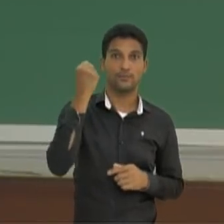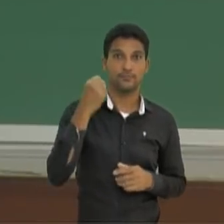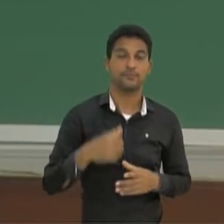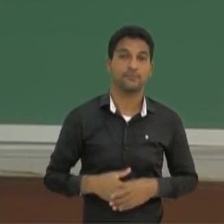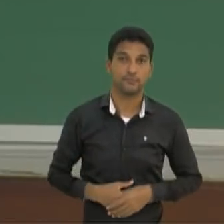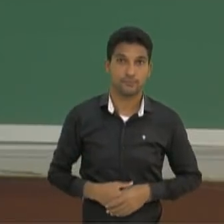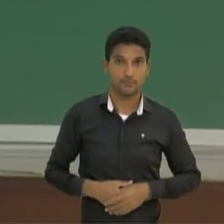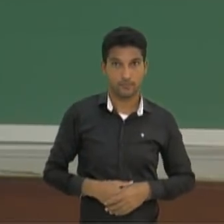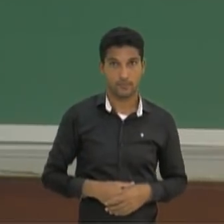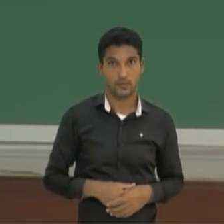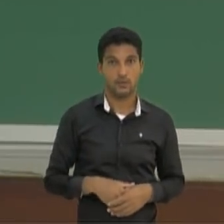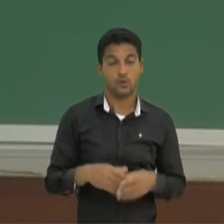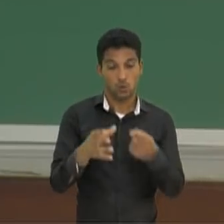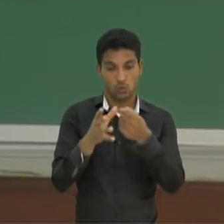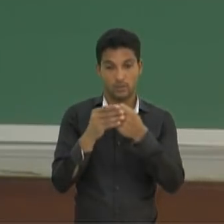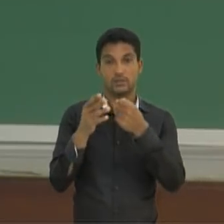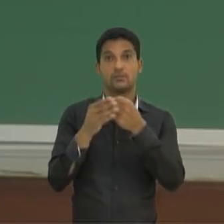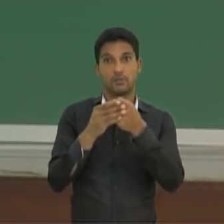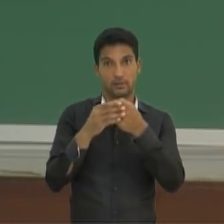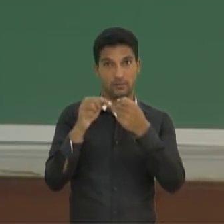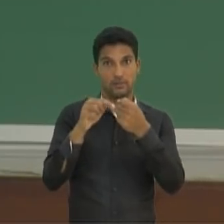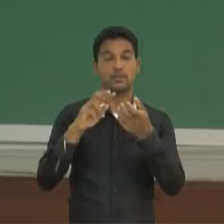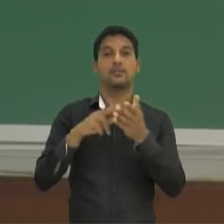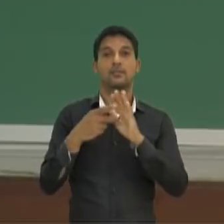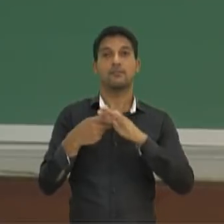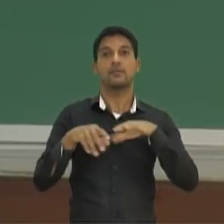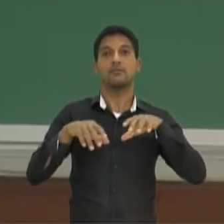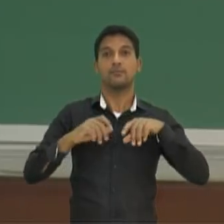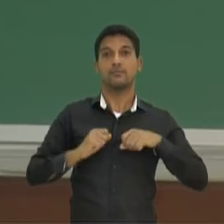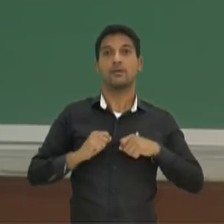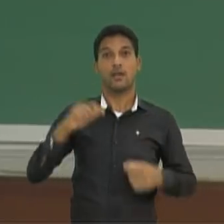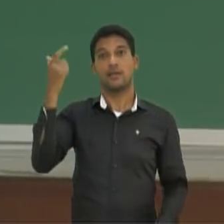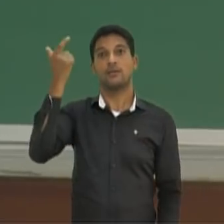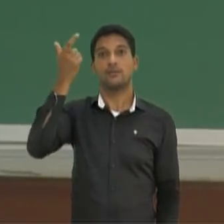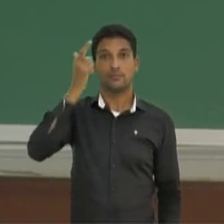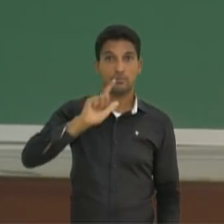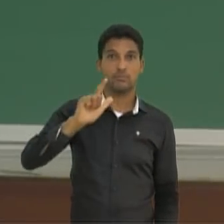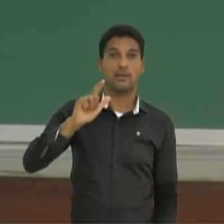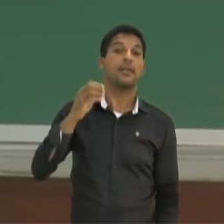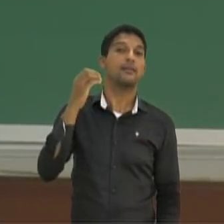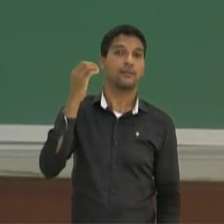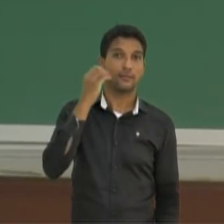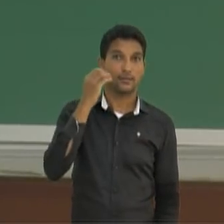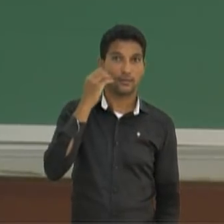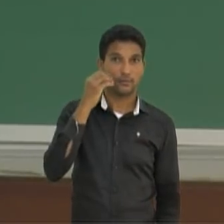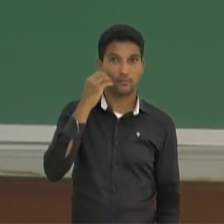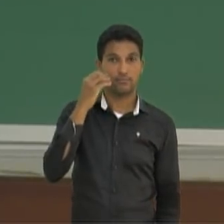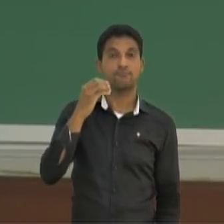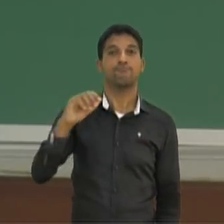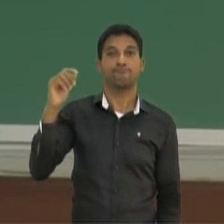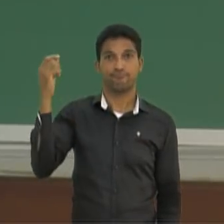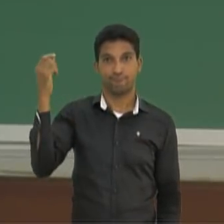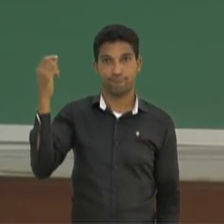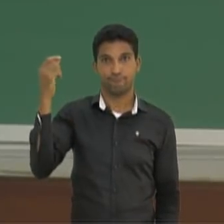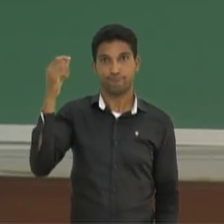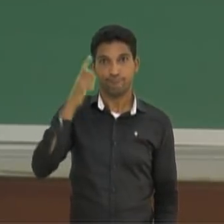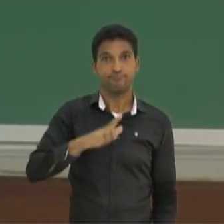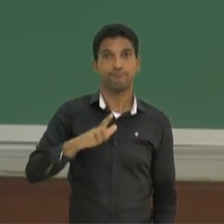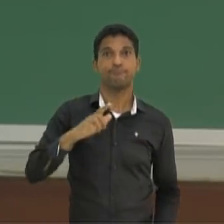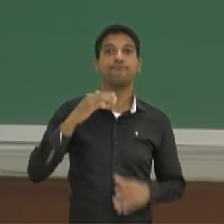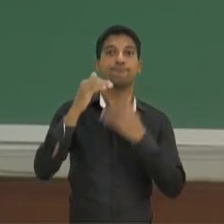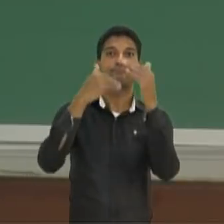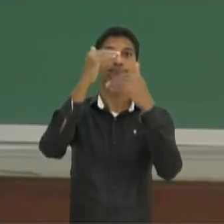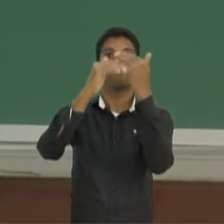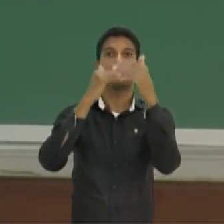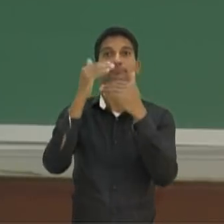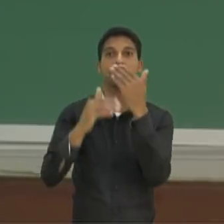aí adquirindo conhecimento, isso já é uma conquista, já é uma realização, né? Já é uma tentativa rumo ao sucesso aí. Muito bem. Então, quem